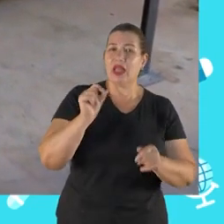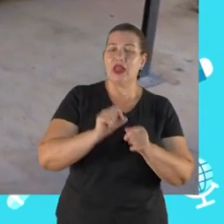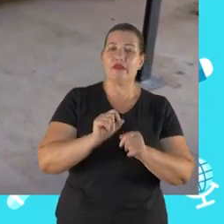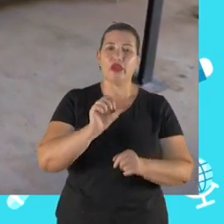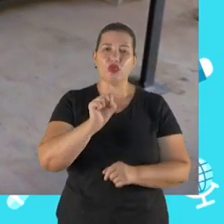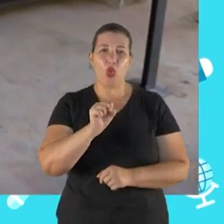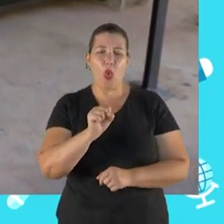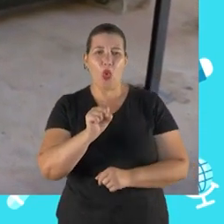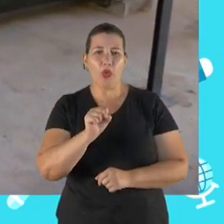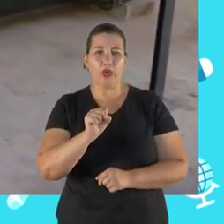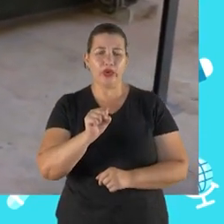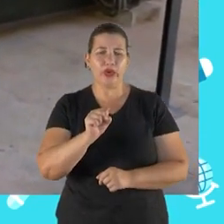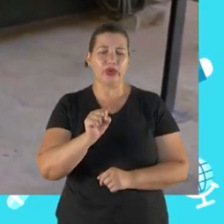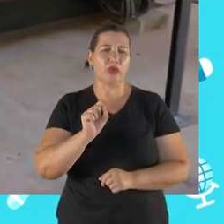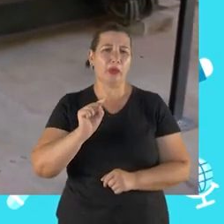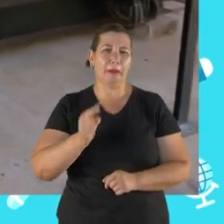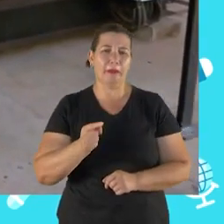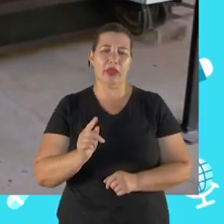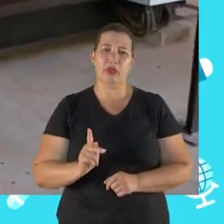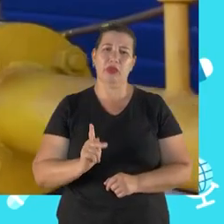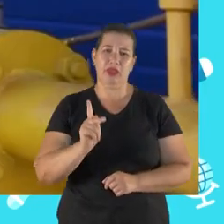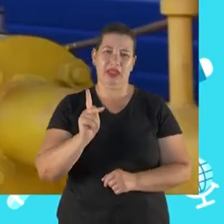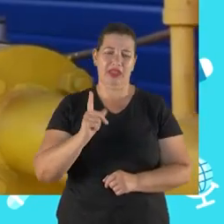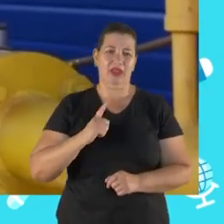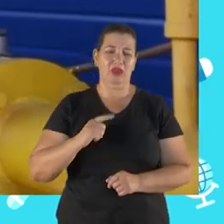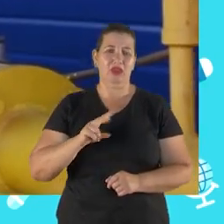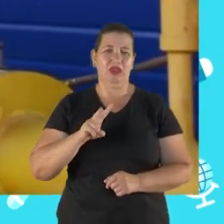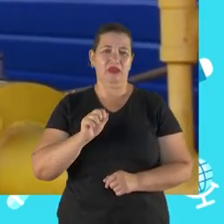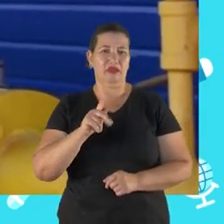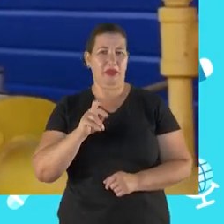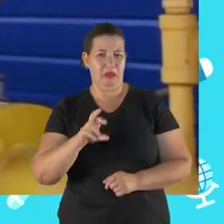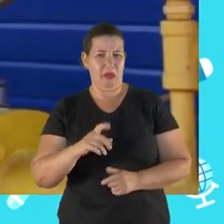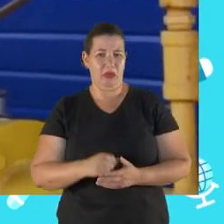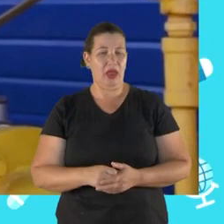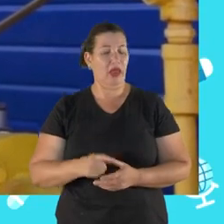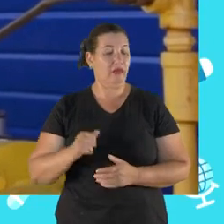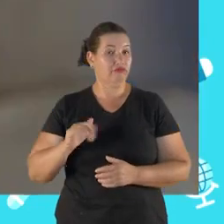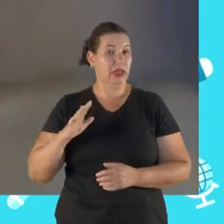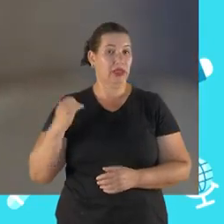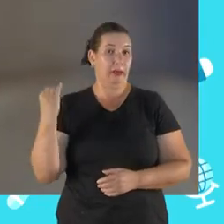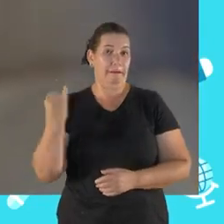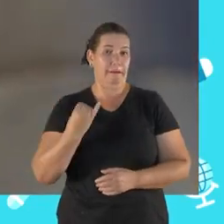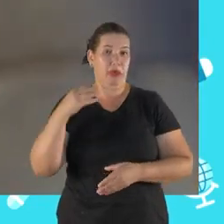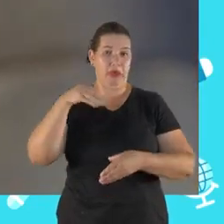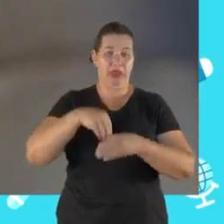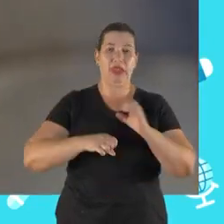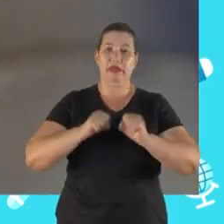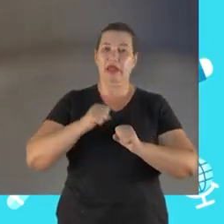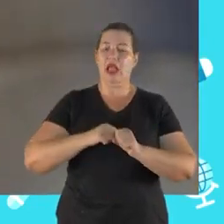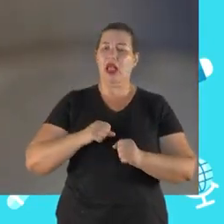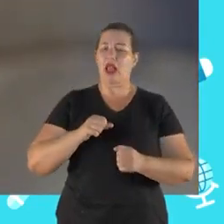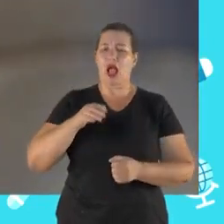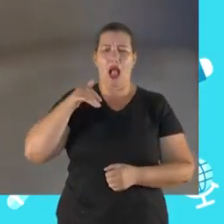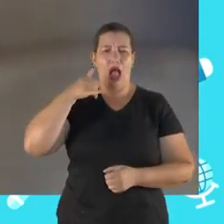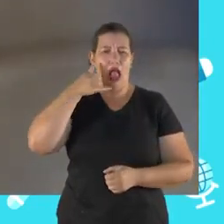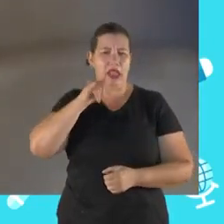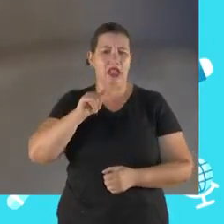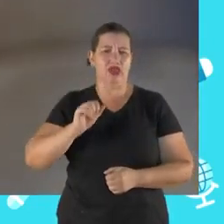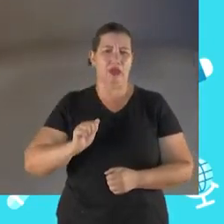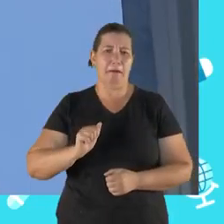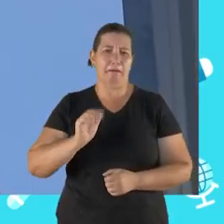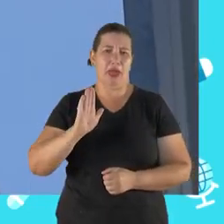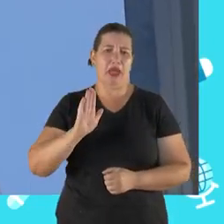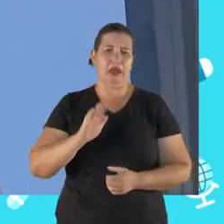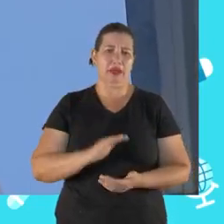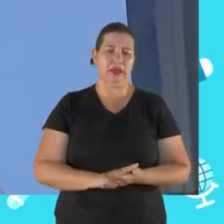hora, 8 toneladas de água em vapor. Por isso que ela é considerada o coração da fábrica e também é a máquina que mais gasta energia